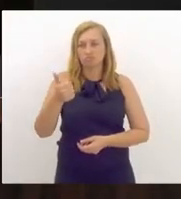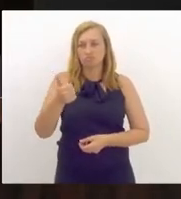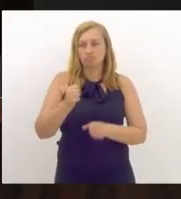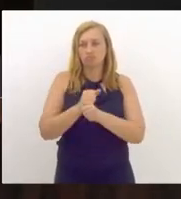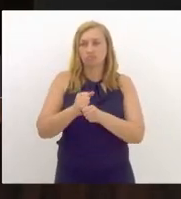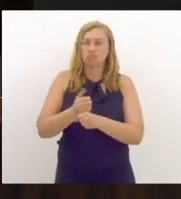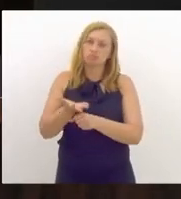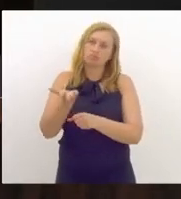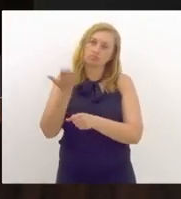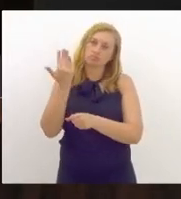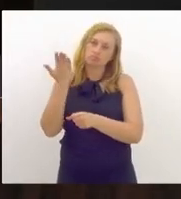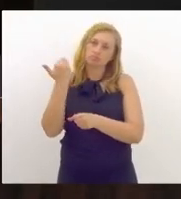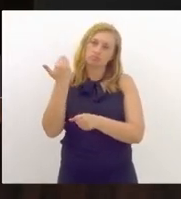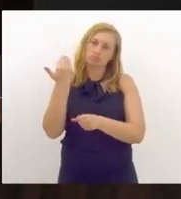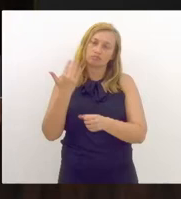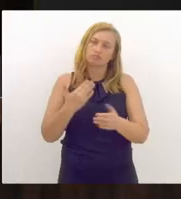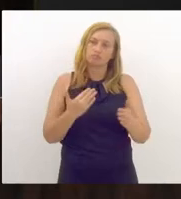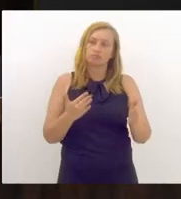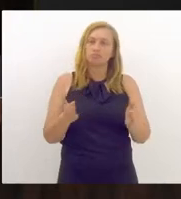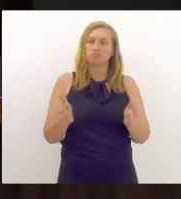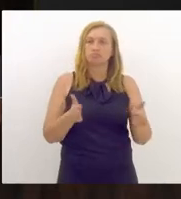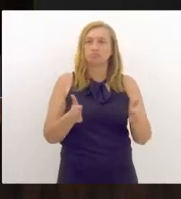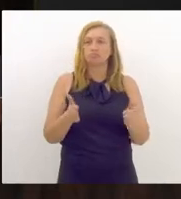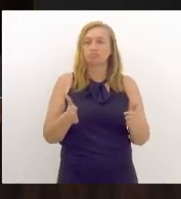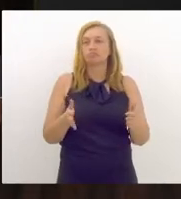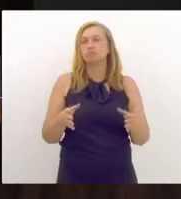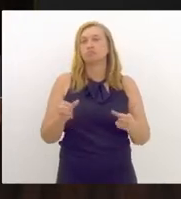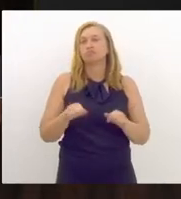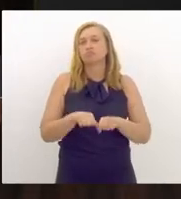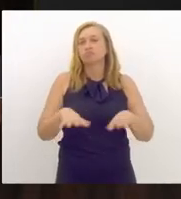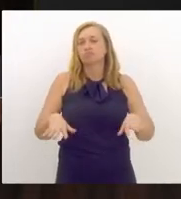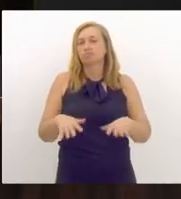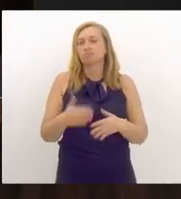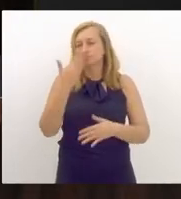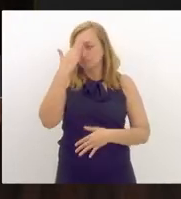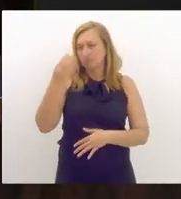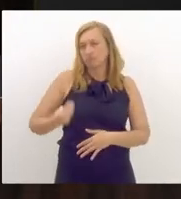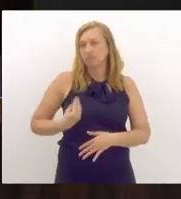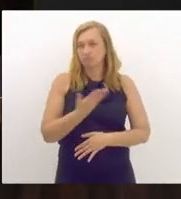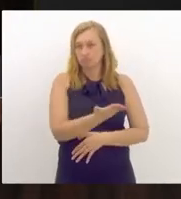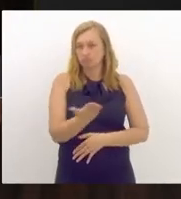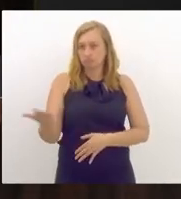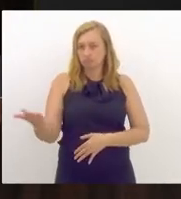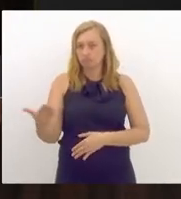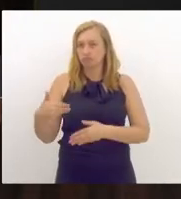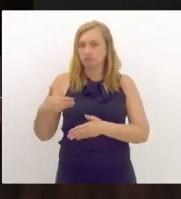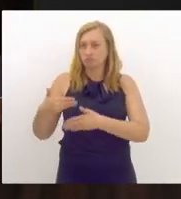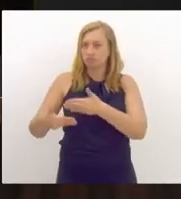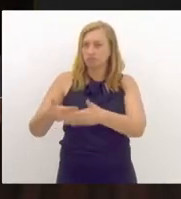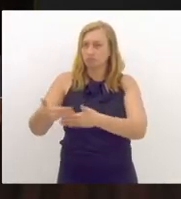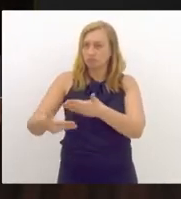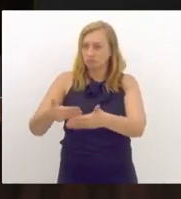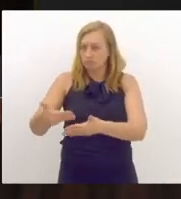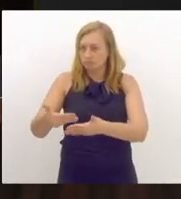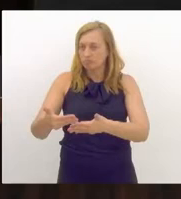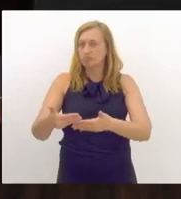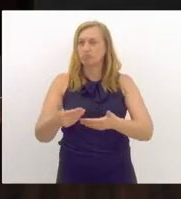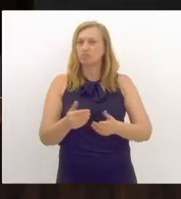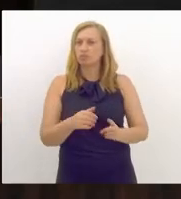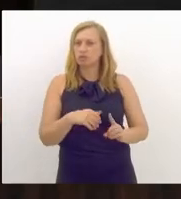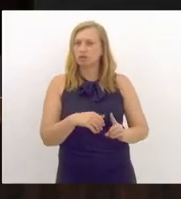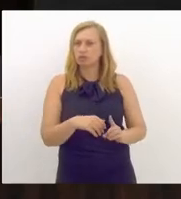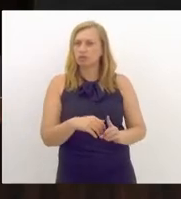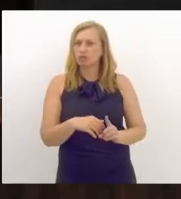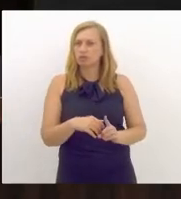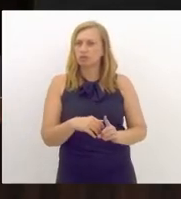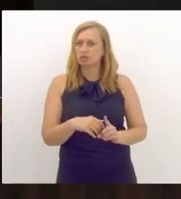anteriores como a pandemia no meio muito obrigada pela presença de todos e todas ao longo da nossa cerimônia a gente